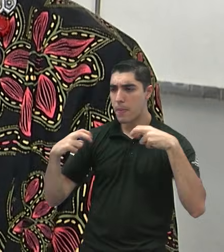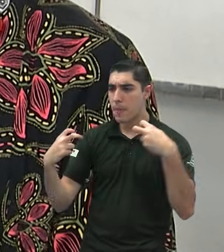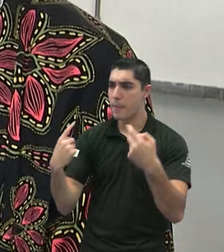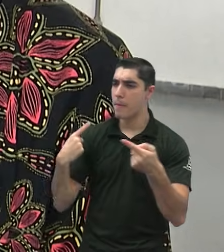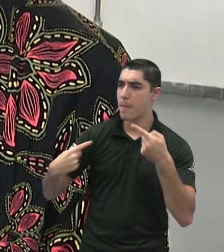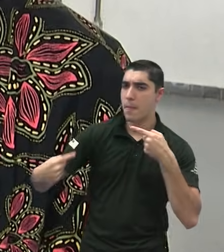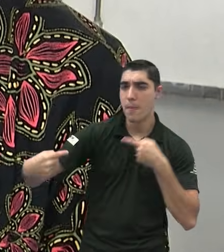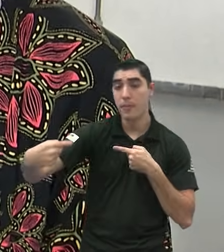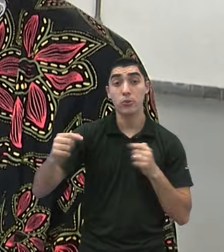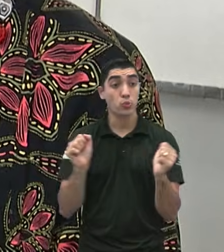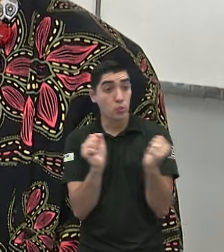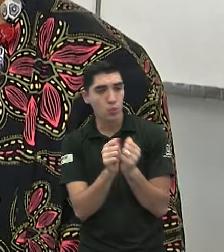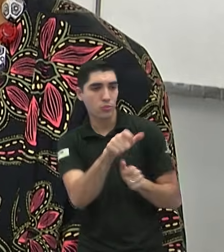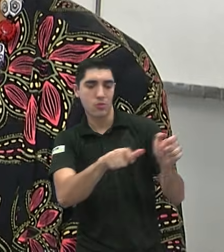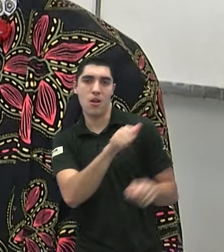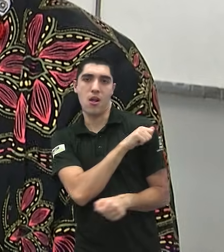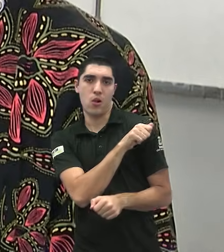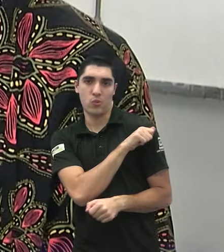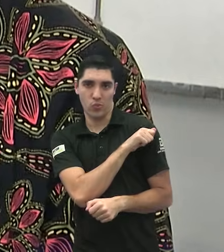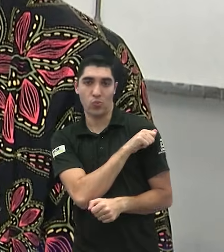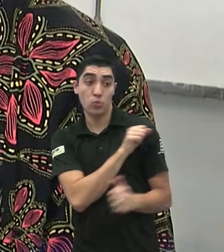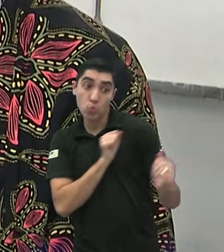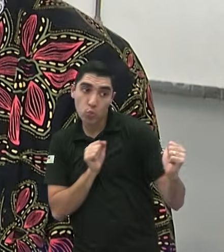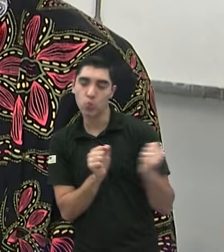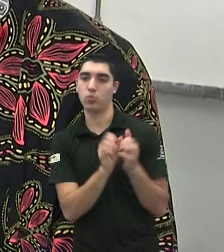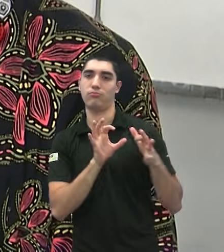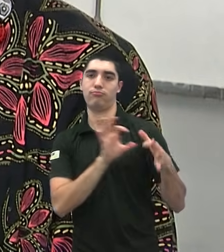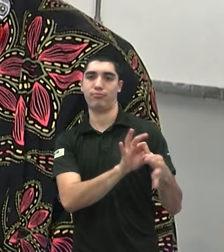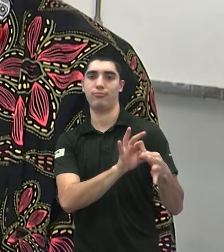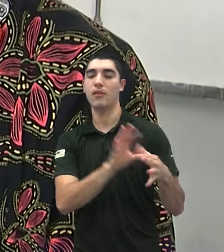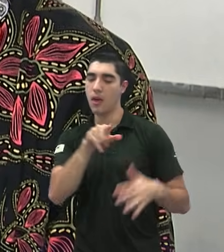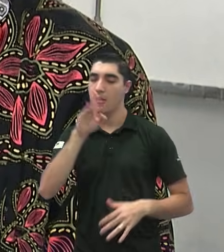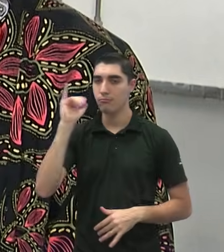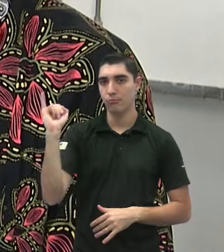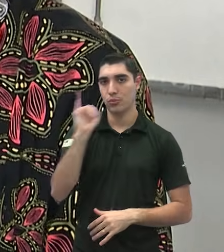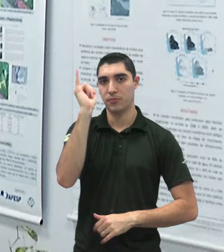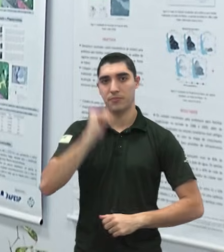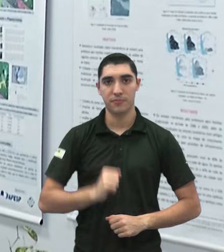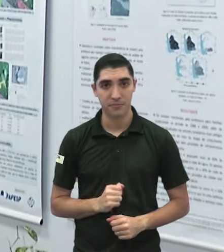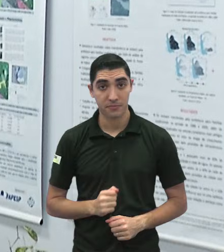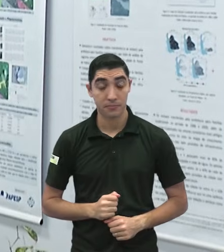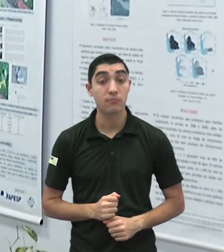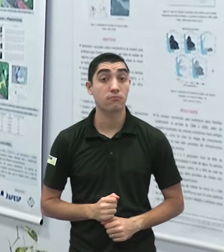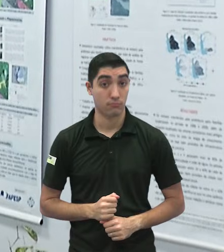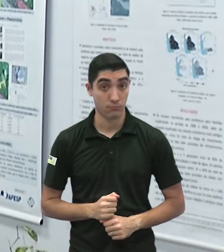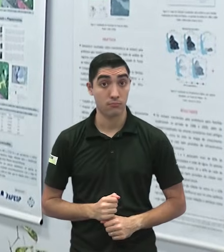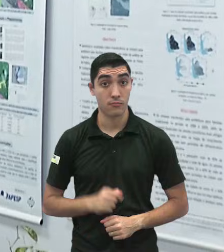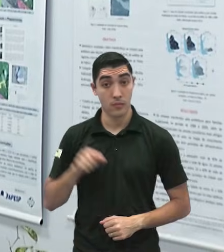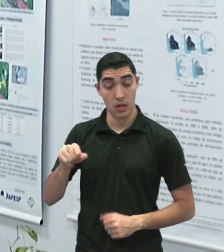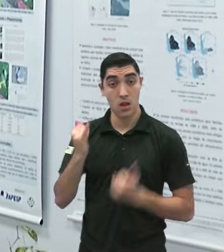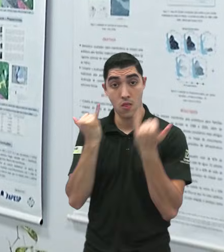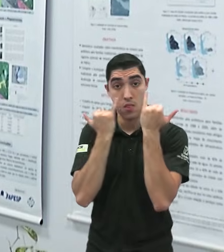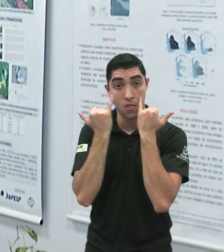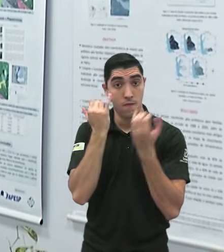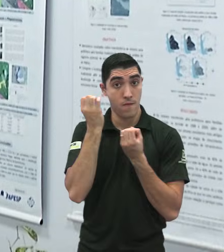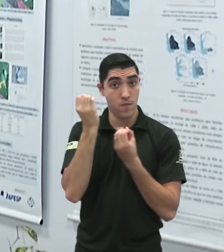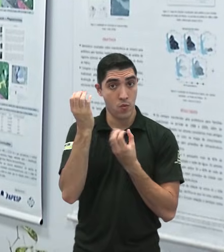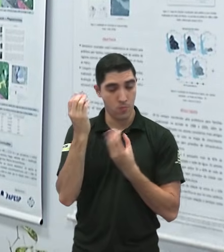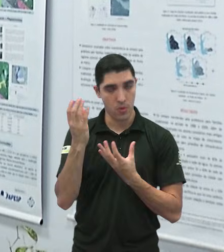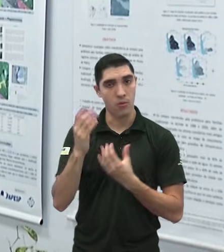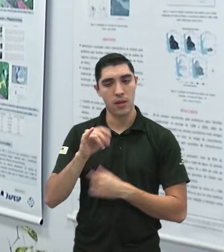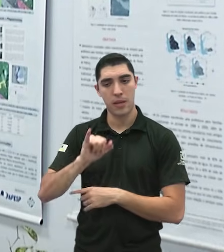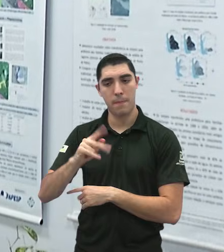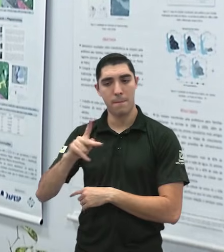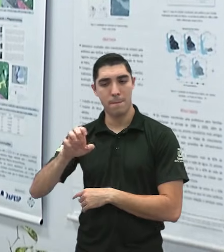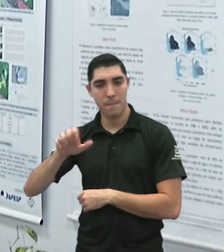e com eles, né, e não para eles. Isso é extremamente importante. De acordo com os dados do IPEA